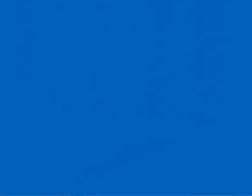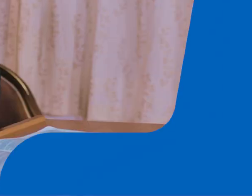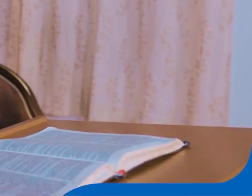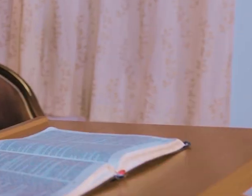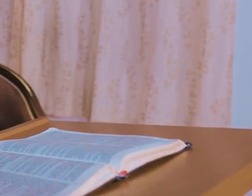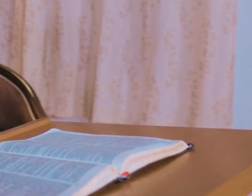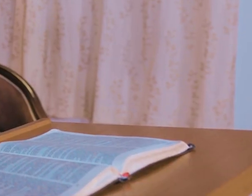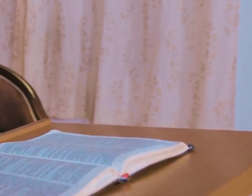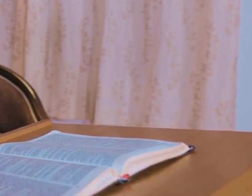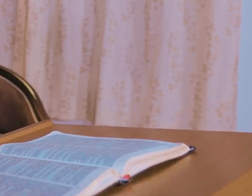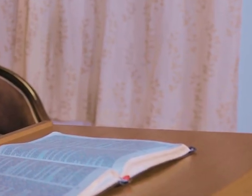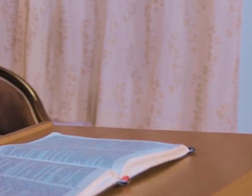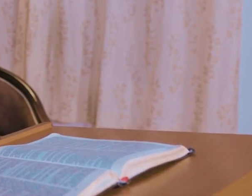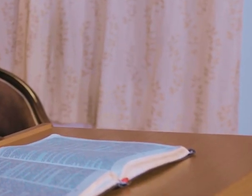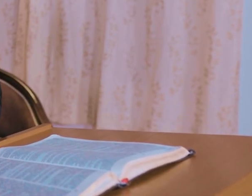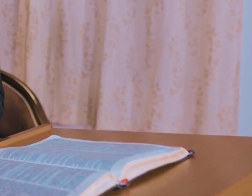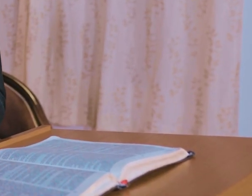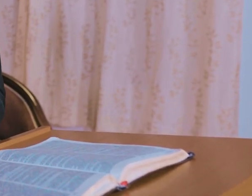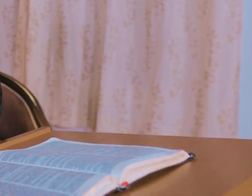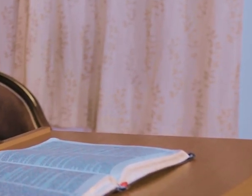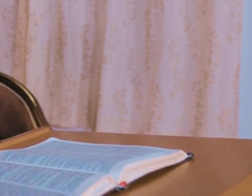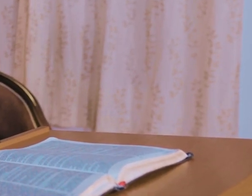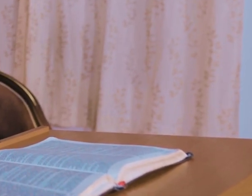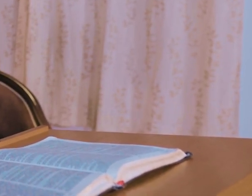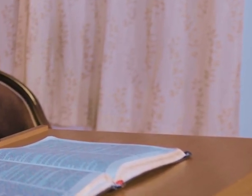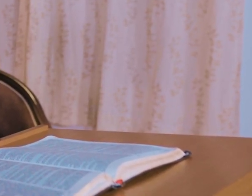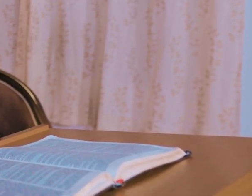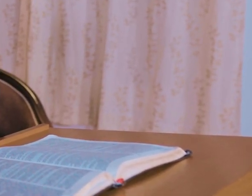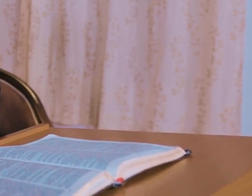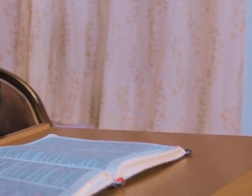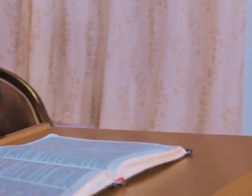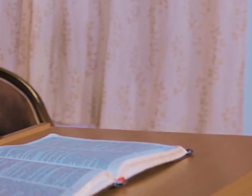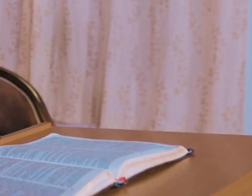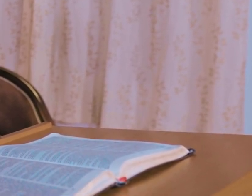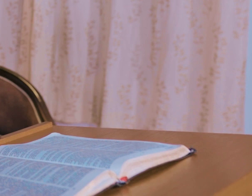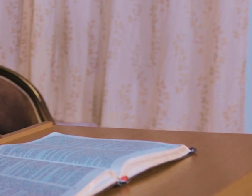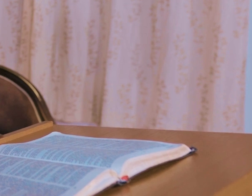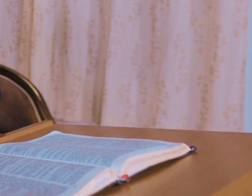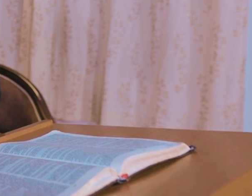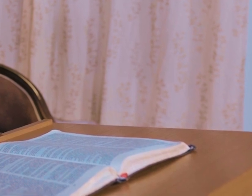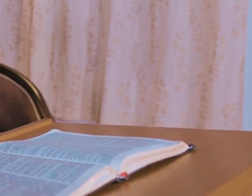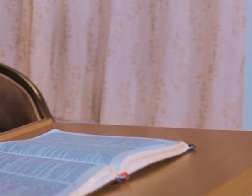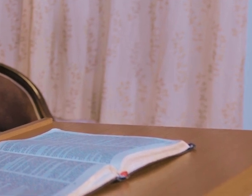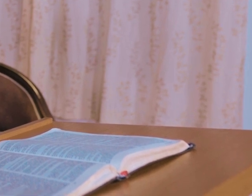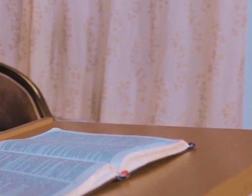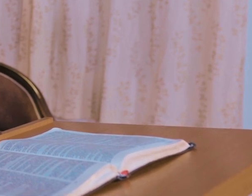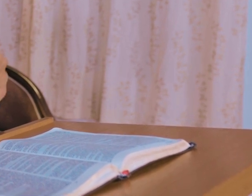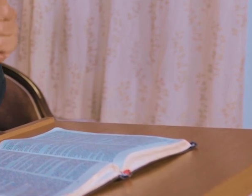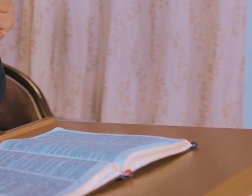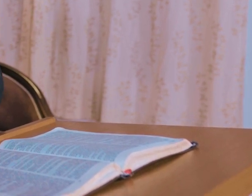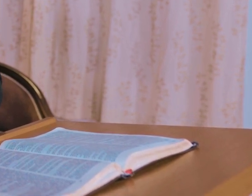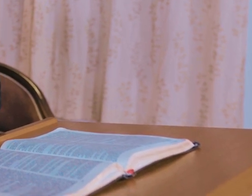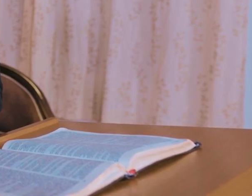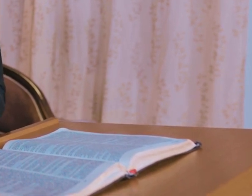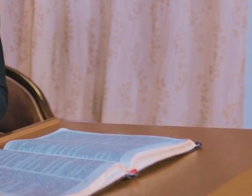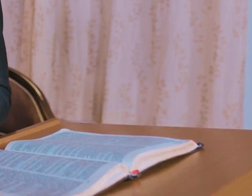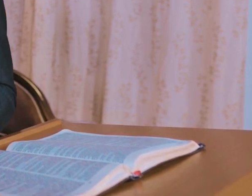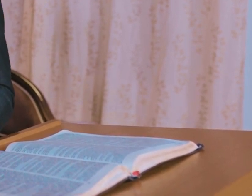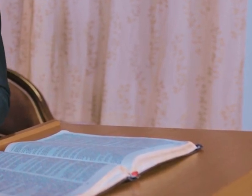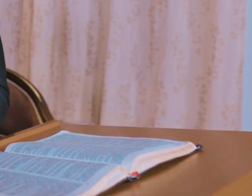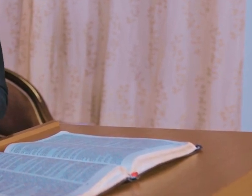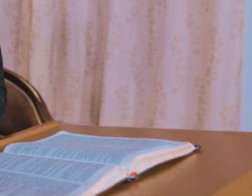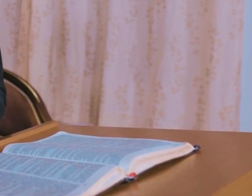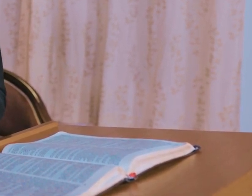Se de alguma forma essa mensagem tocou o seu coração, compartilhe com seus amigos e